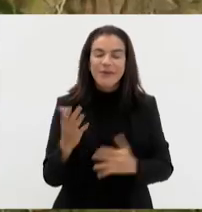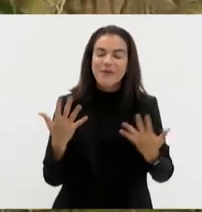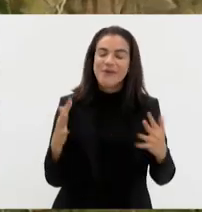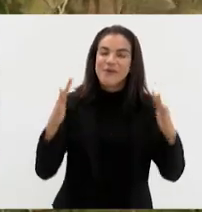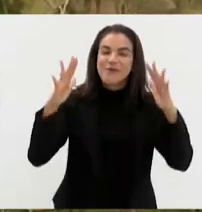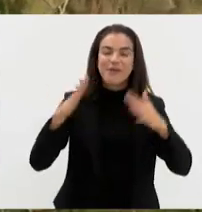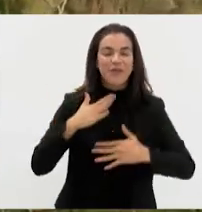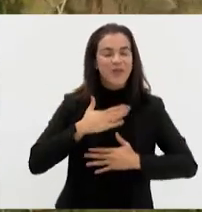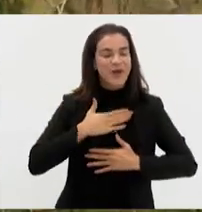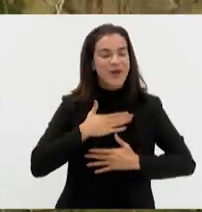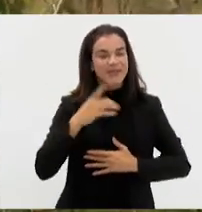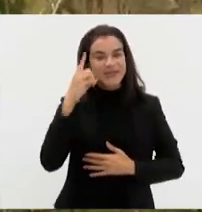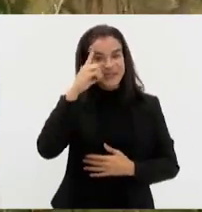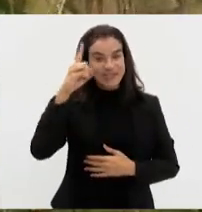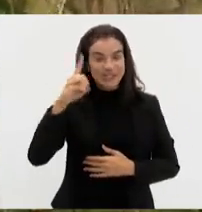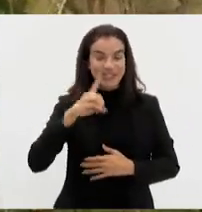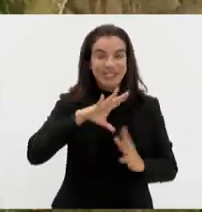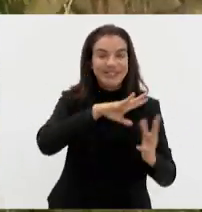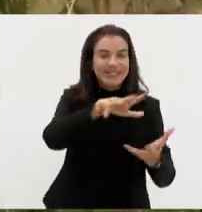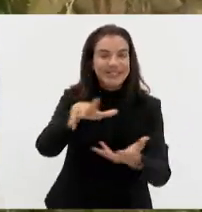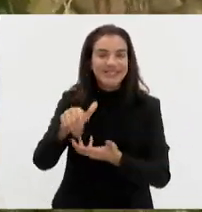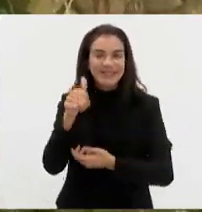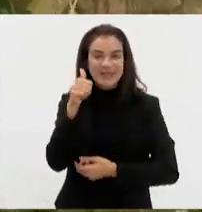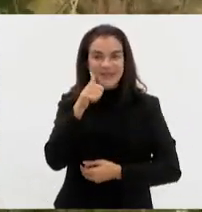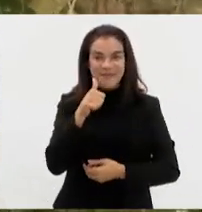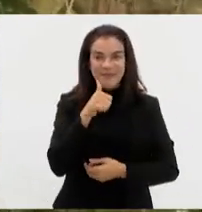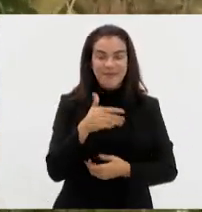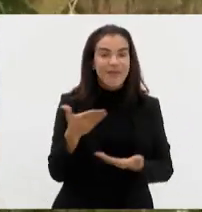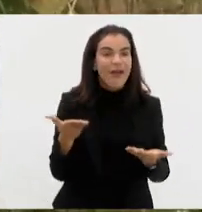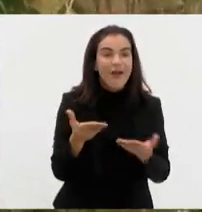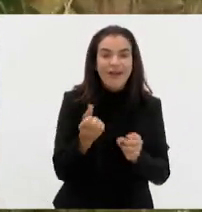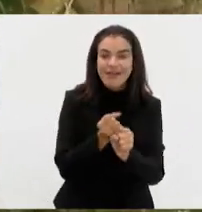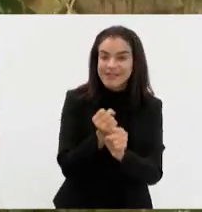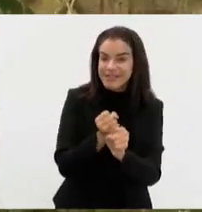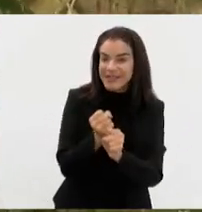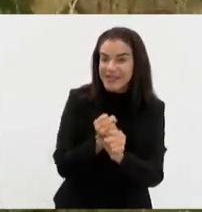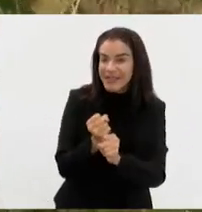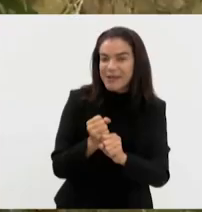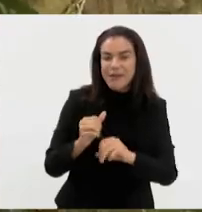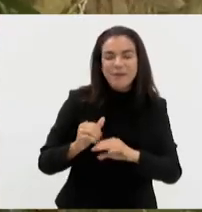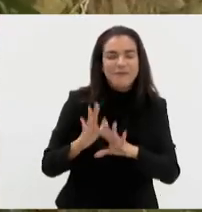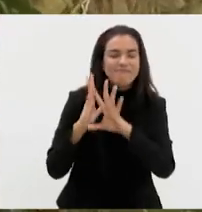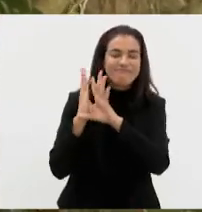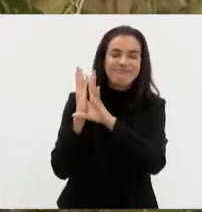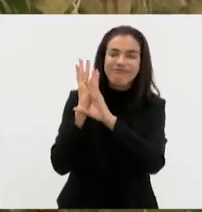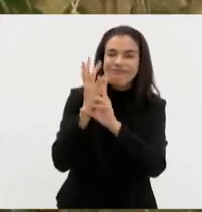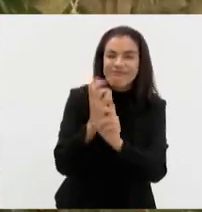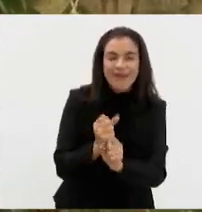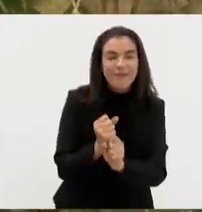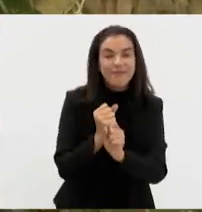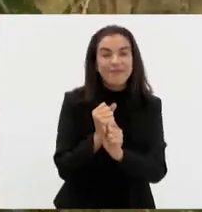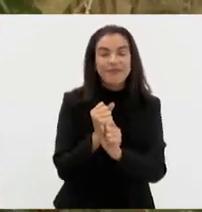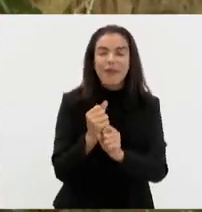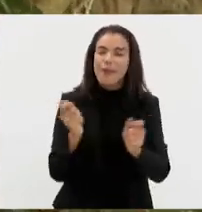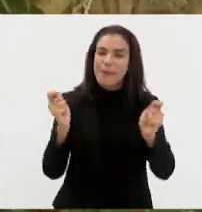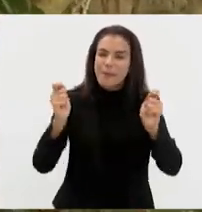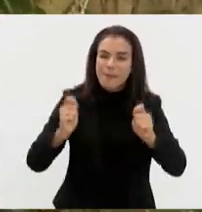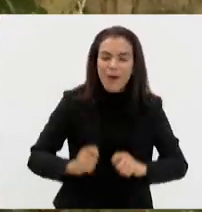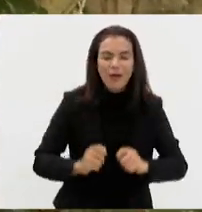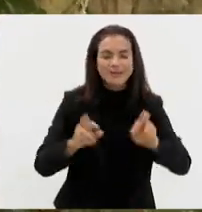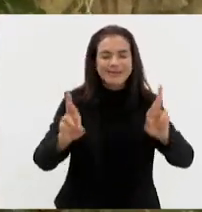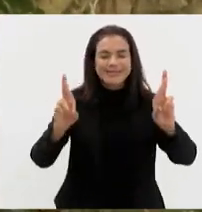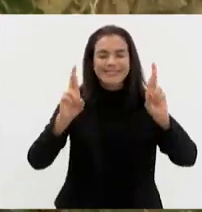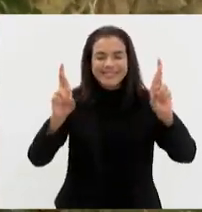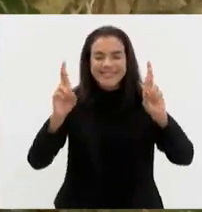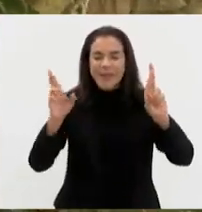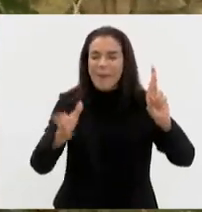nosso dia, o Dia Internacional da Mulher. E esse ano, mais do que todos os anos, eu venho, o que eu posso querer desejar